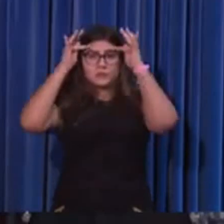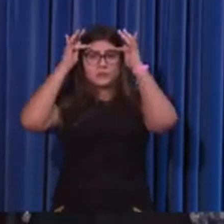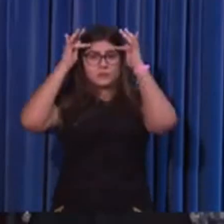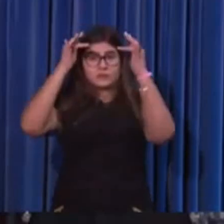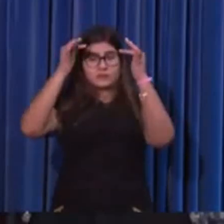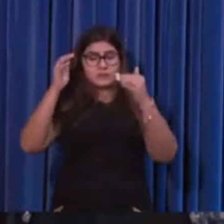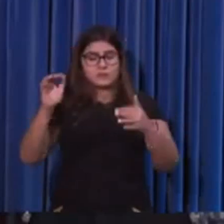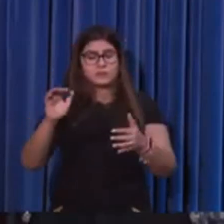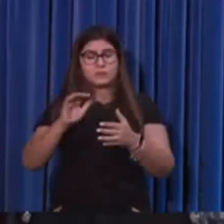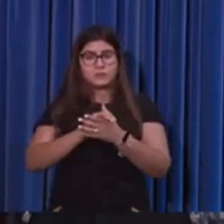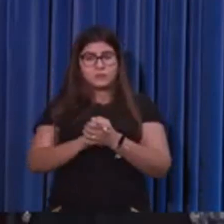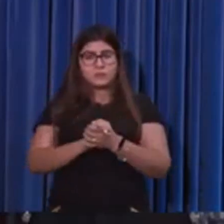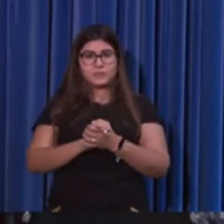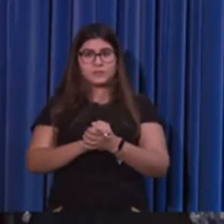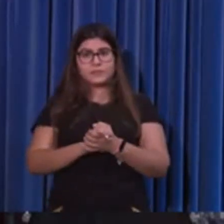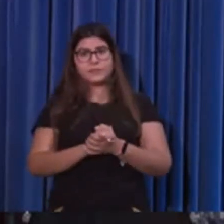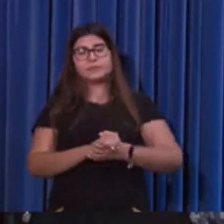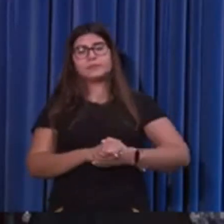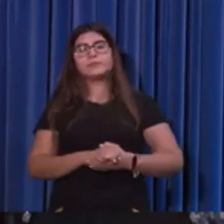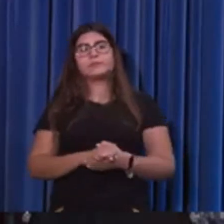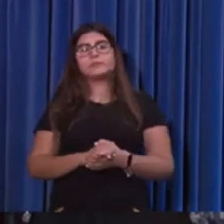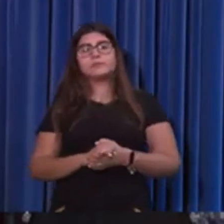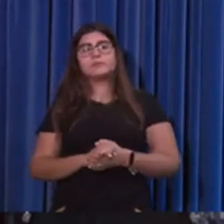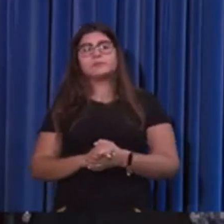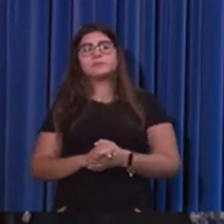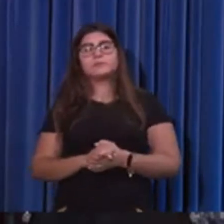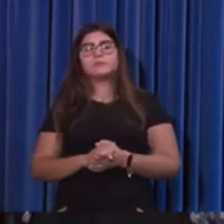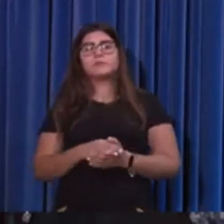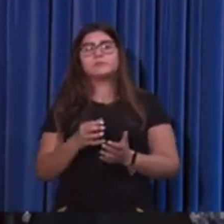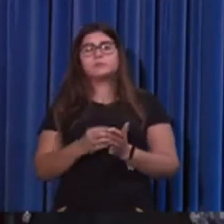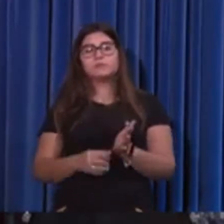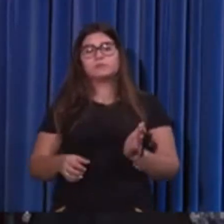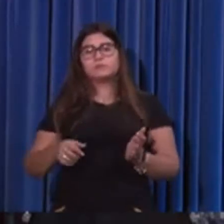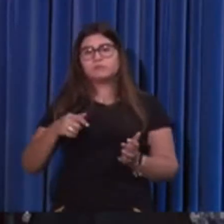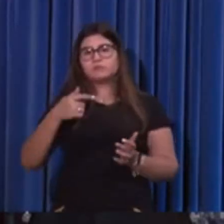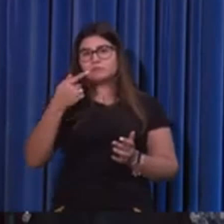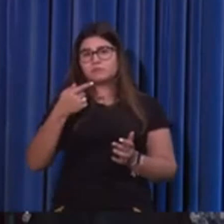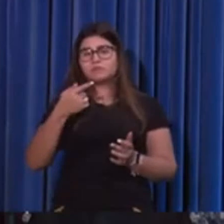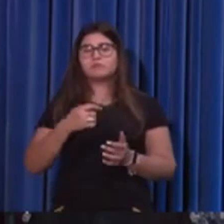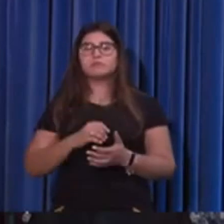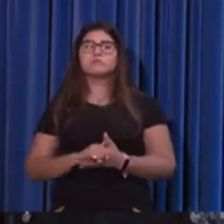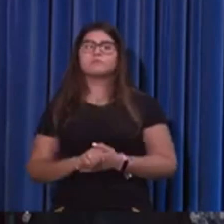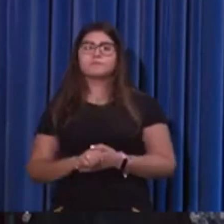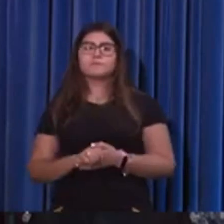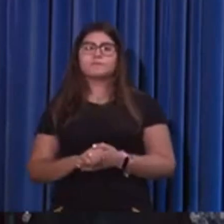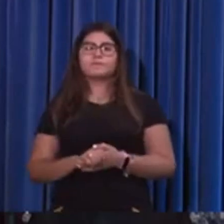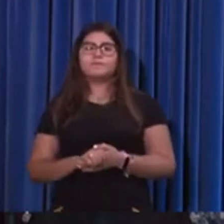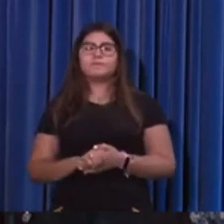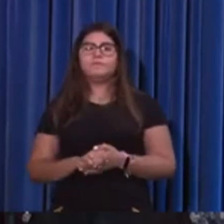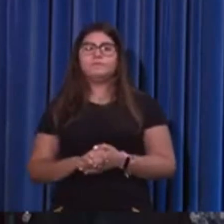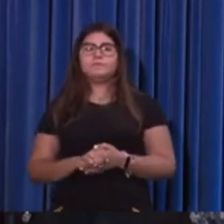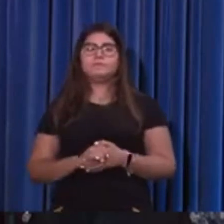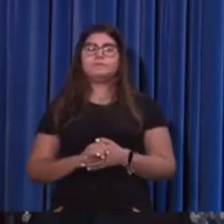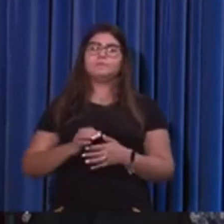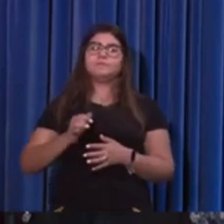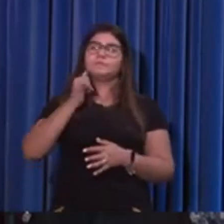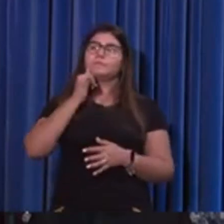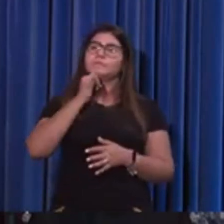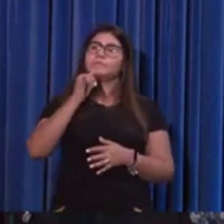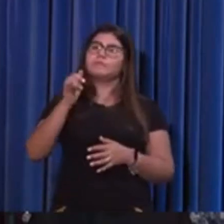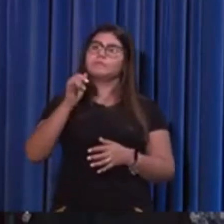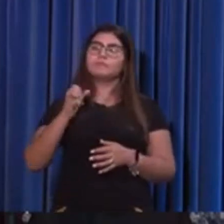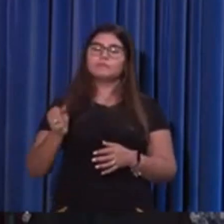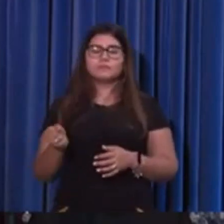relações sociais, no capítulo 2, do versículo 10 a 16. O mensageiro da nova aliança e